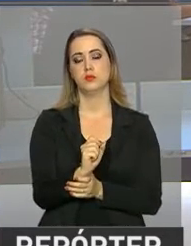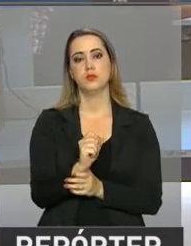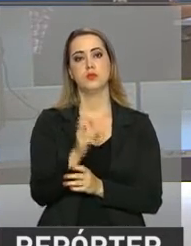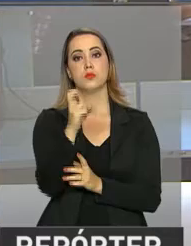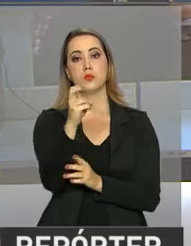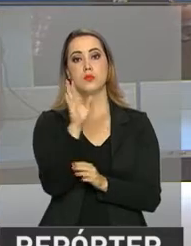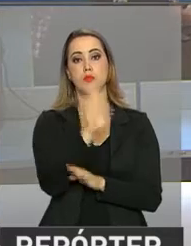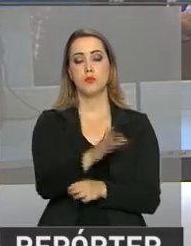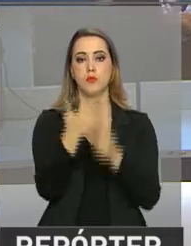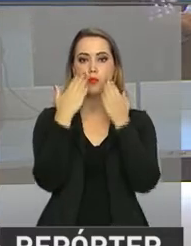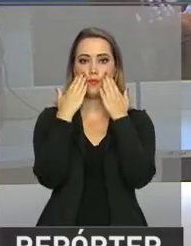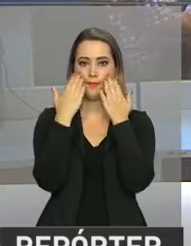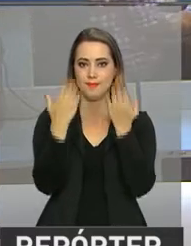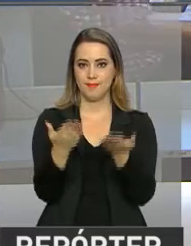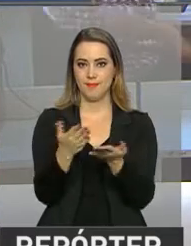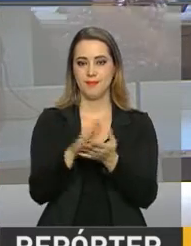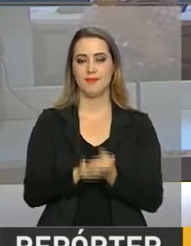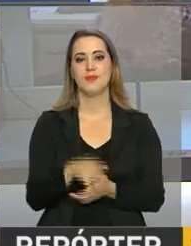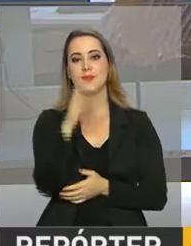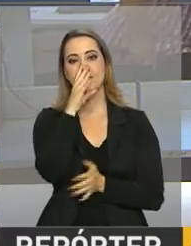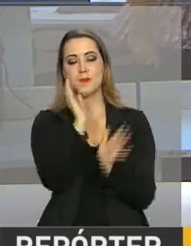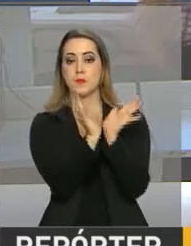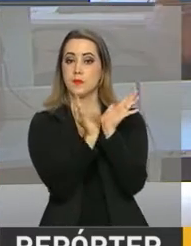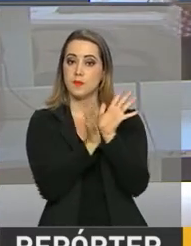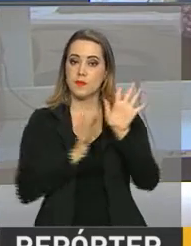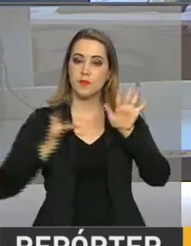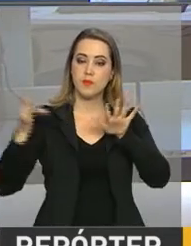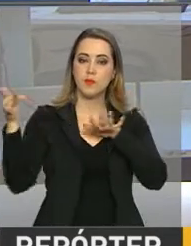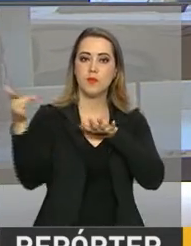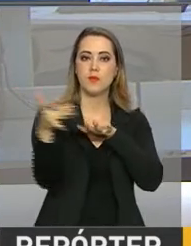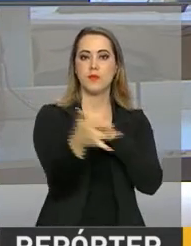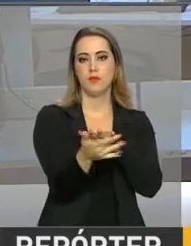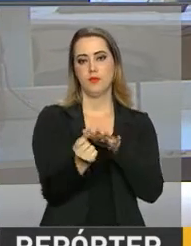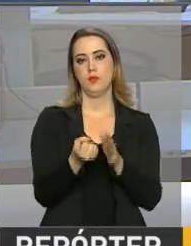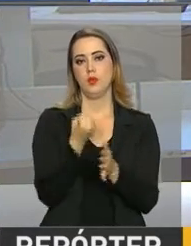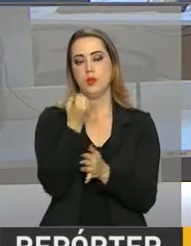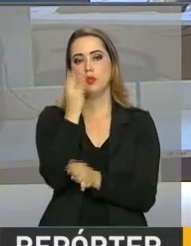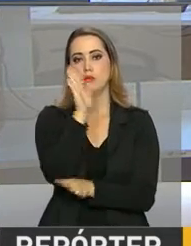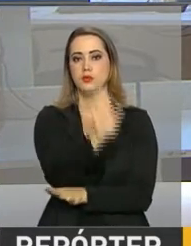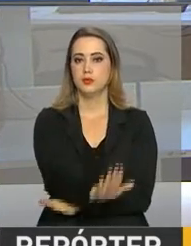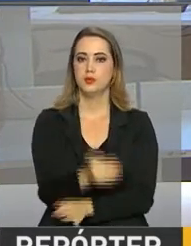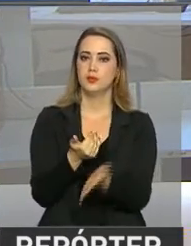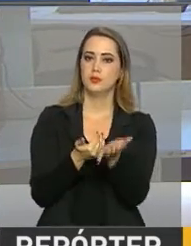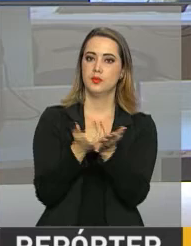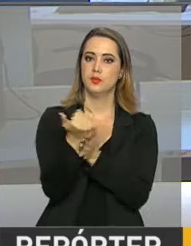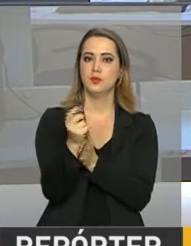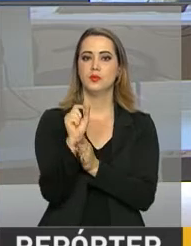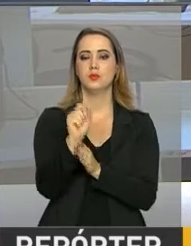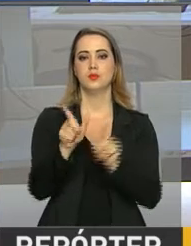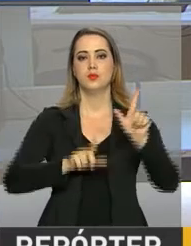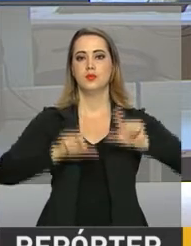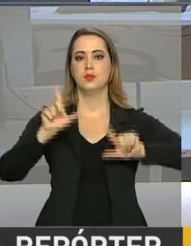ou às 5 da tarde na próxima edição. Acompanhe as novidades também pelas nossas redes sociais. Uma boa tarde para você